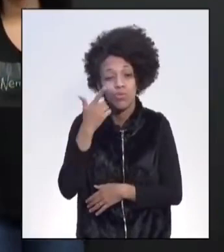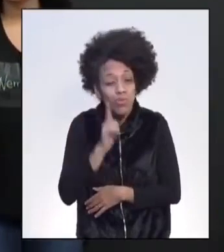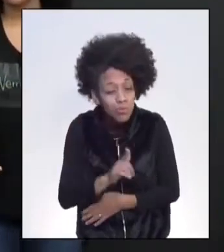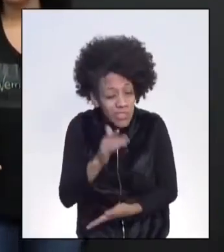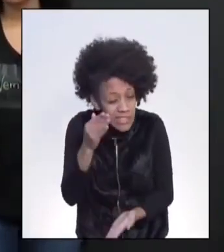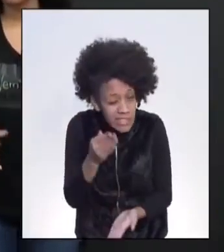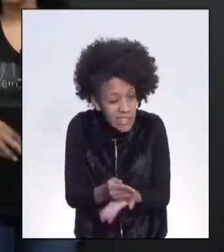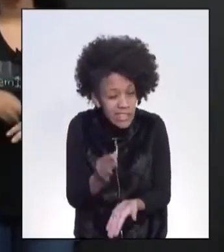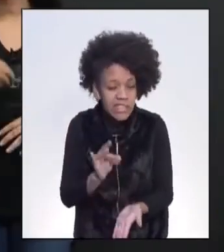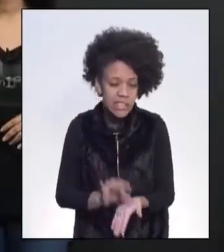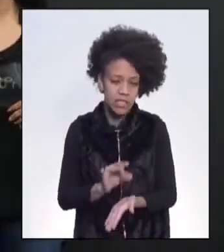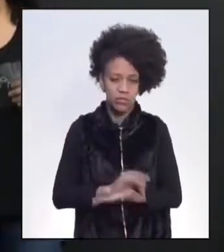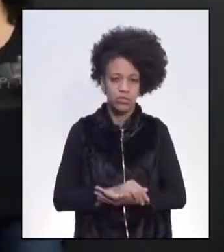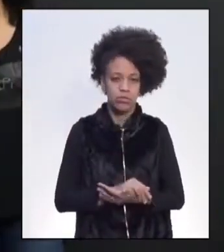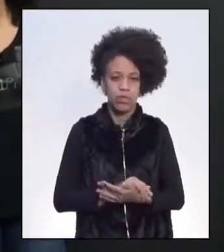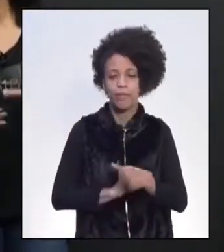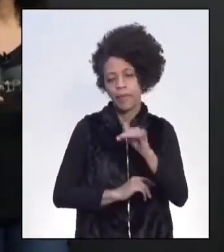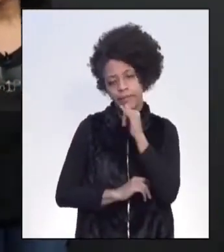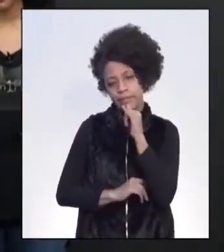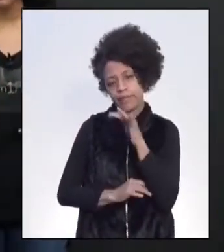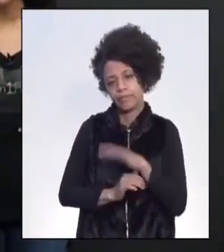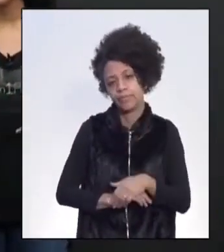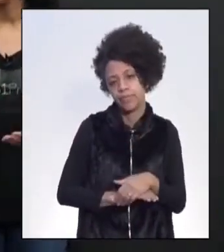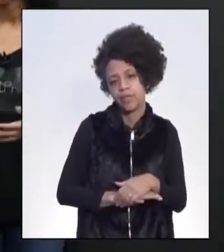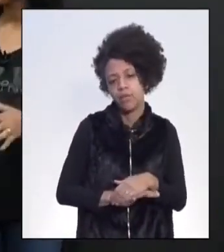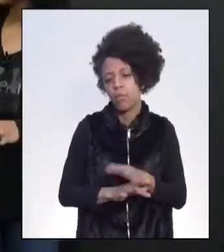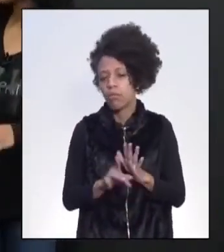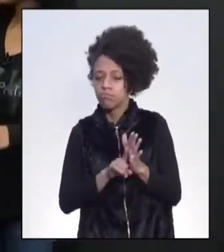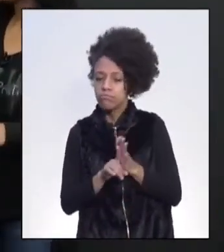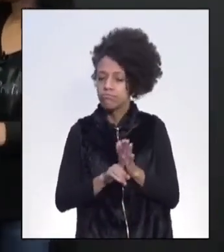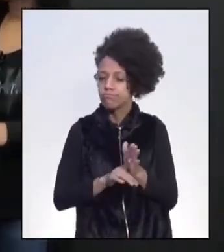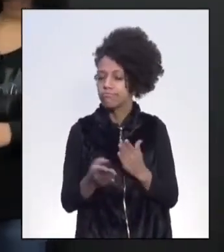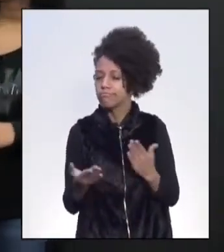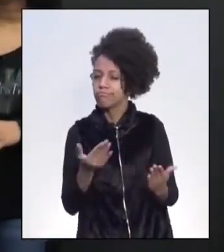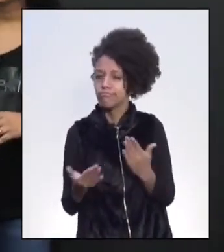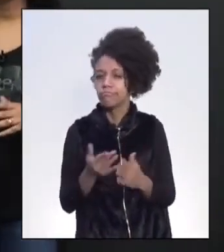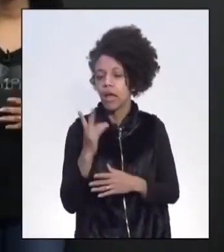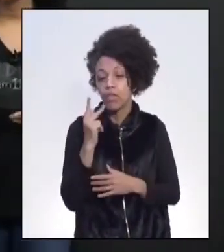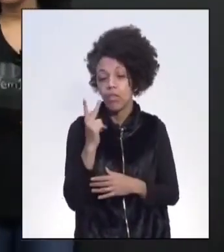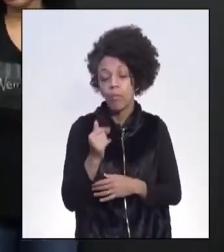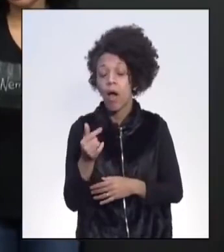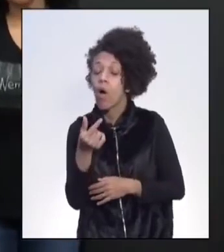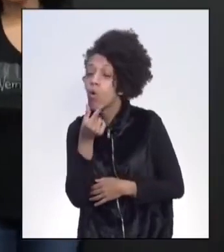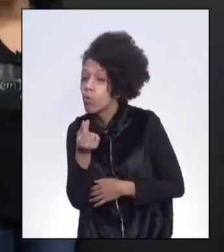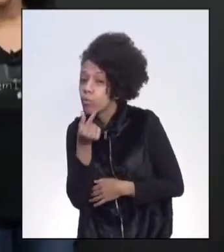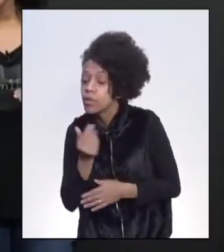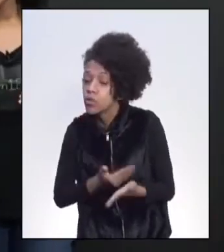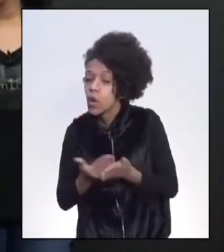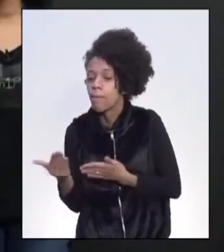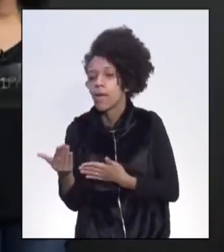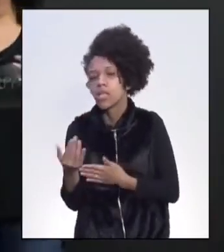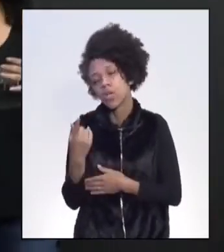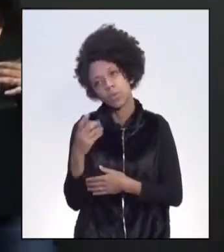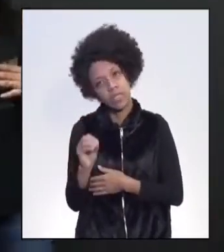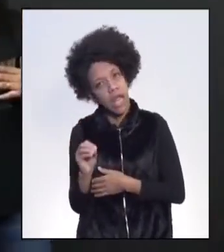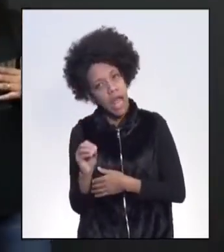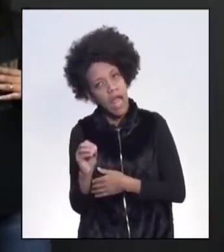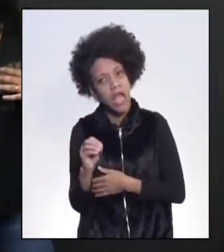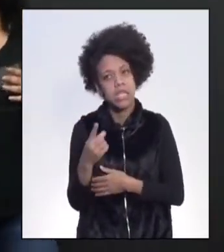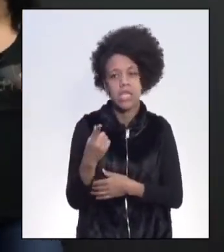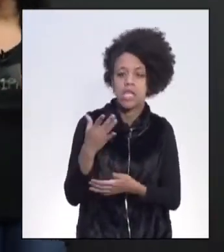precisar propriamente. Pegando assim uma grande média, é mais comum que nos meninos ela se inicie aí com